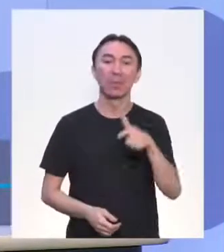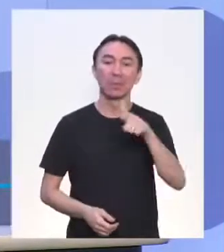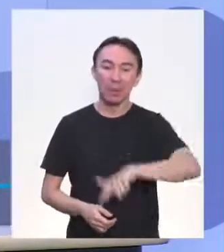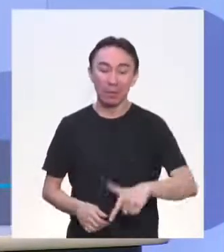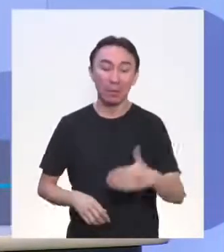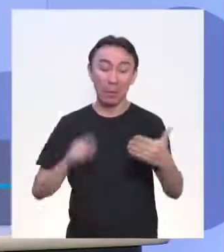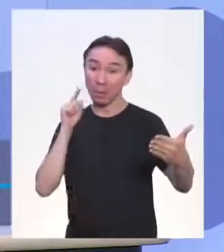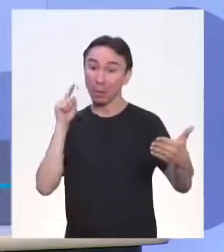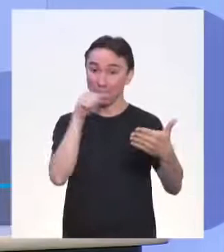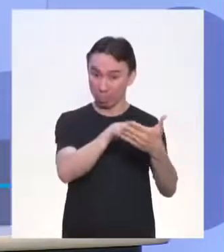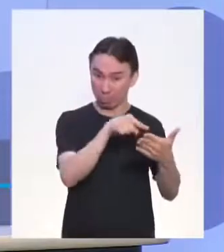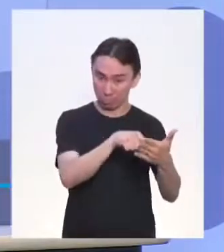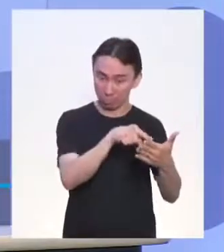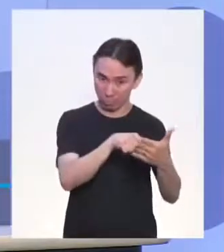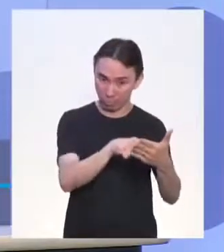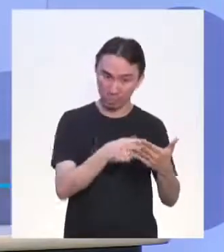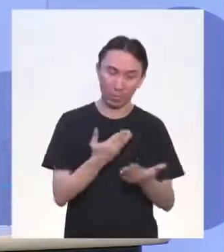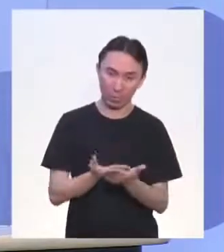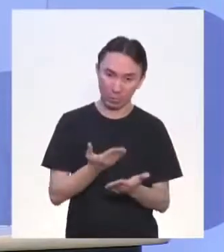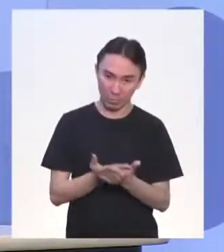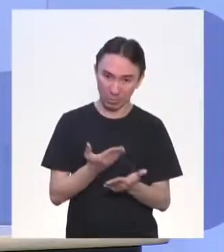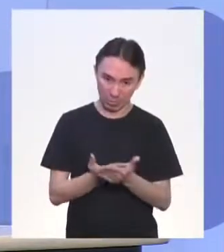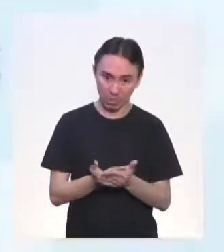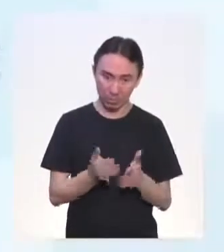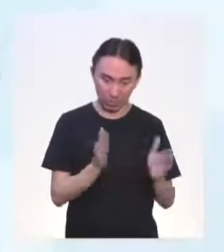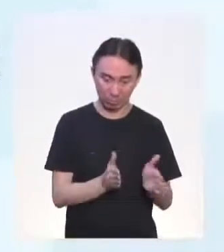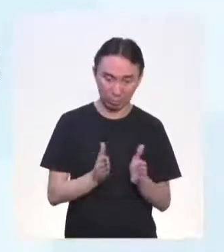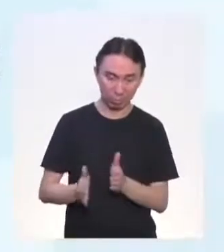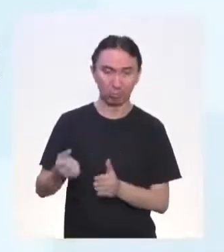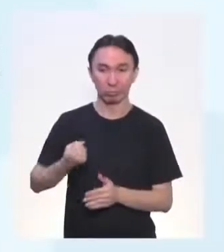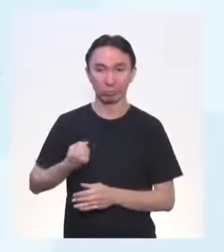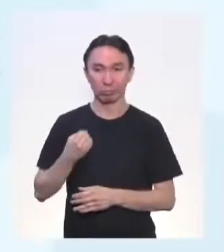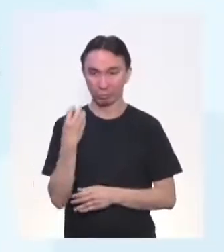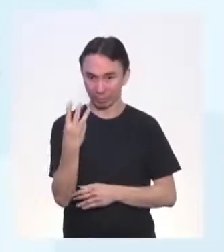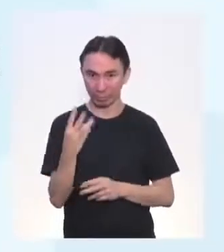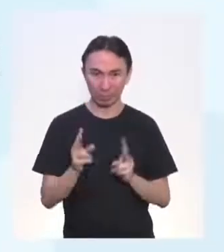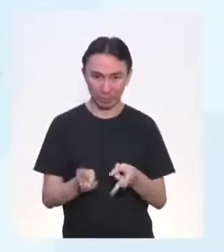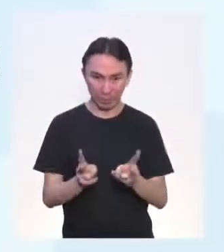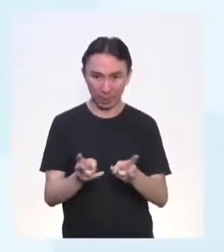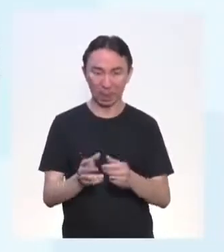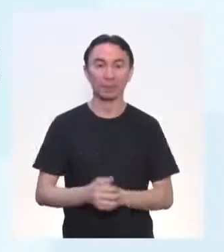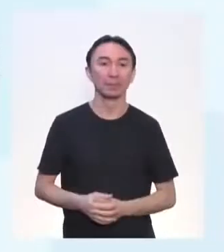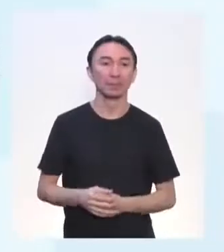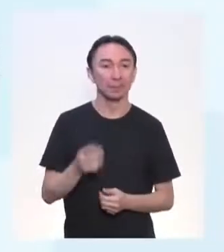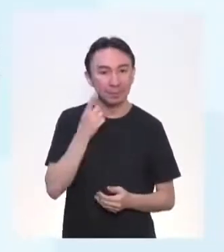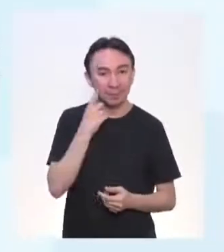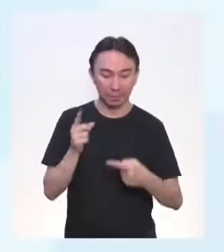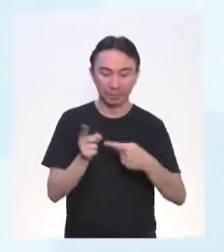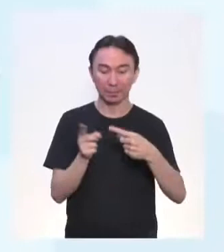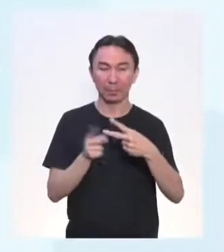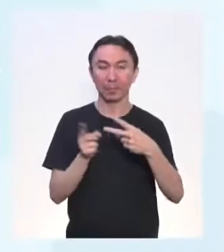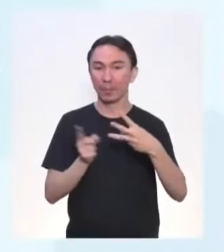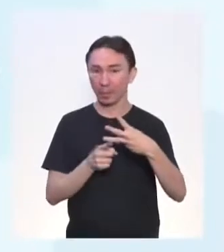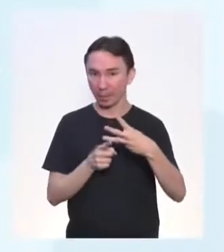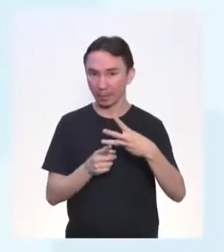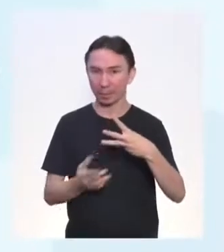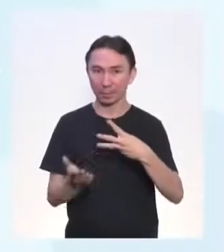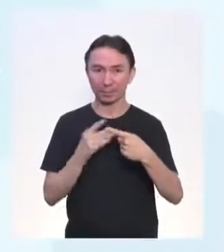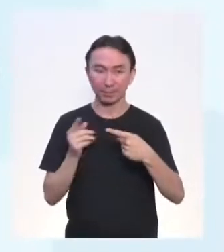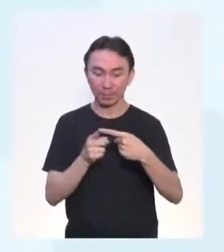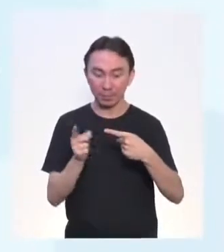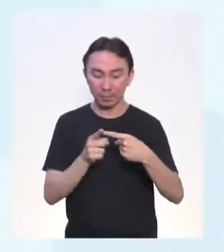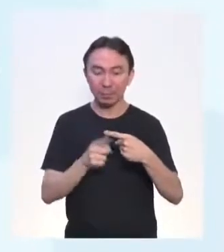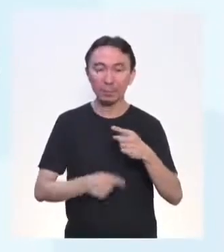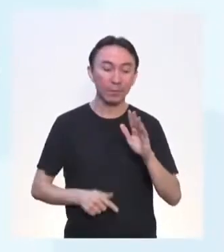aula, continuando a sequência número 3, ok? Vamos lá. Apreender os sentidos globais dos textos